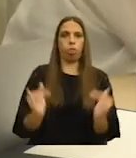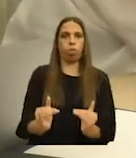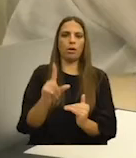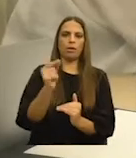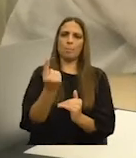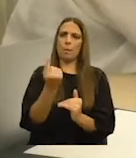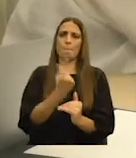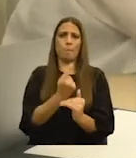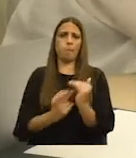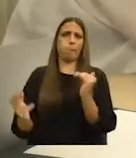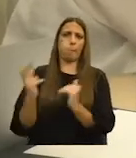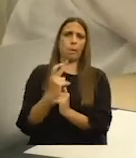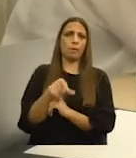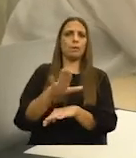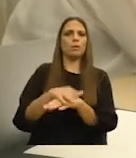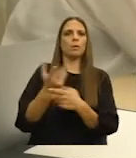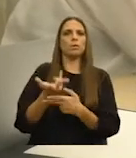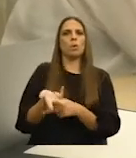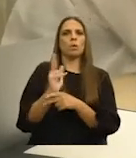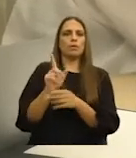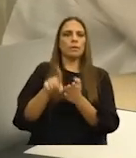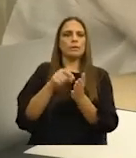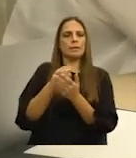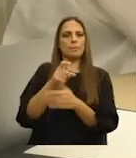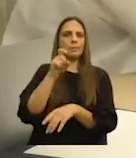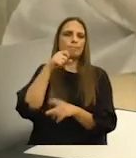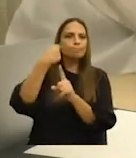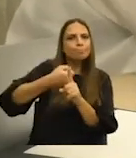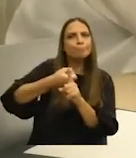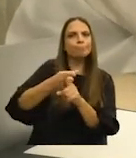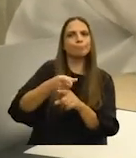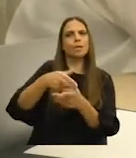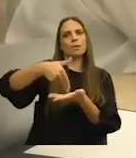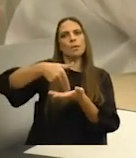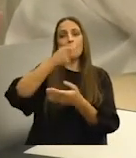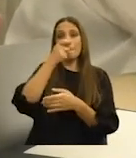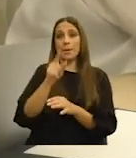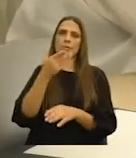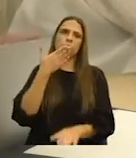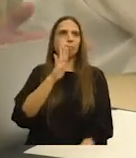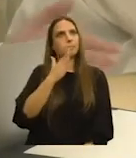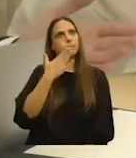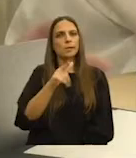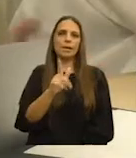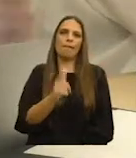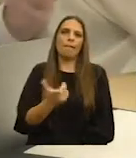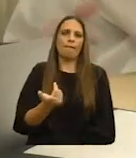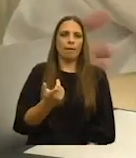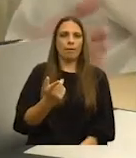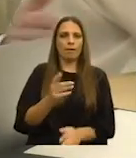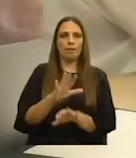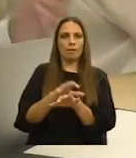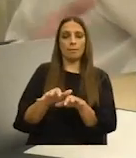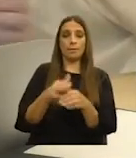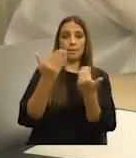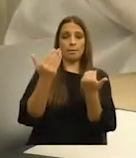exponencial das rendas. Nesta matéria, o LIVRE tem sempre defendido posições que nos parecem as mais sensatas, são estas a